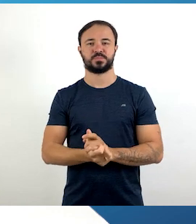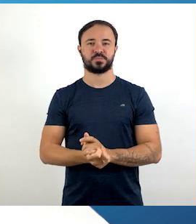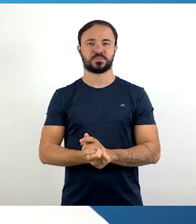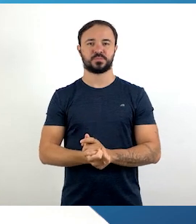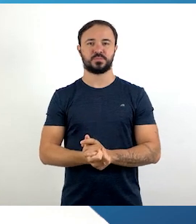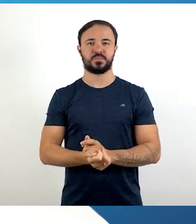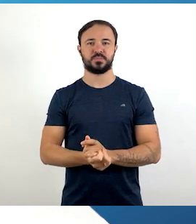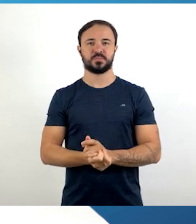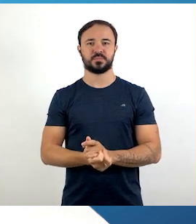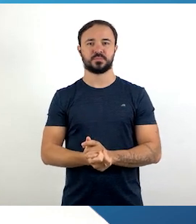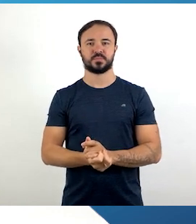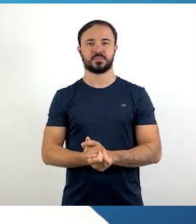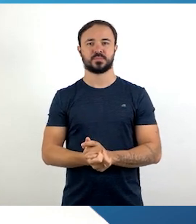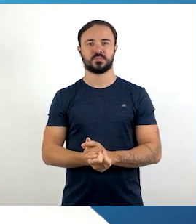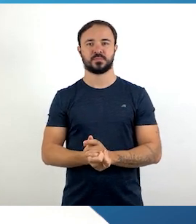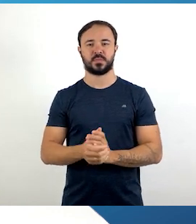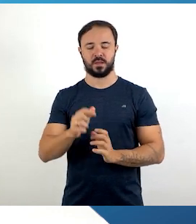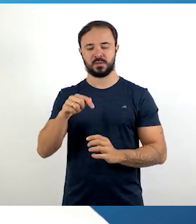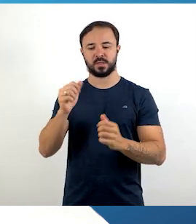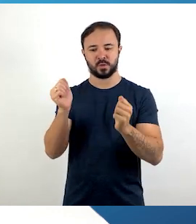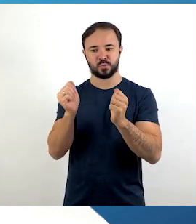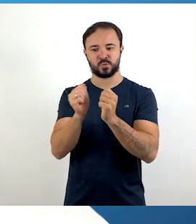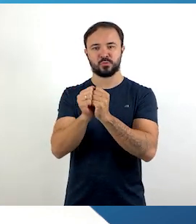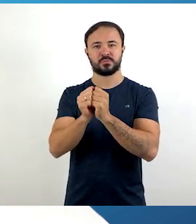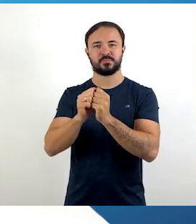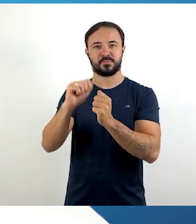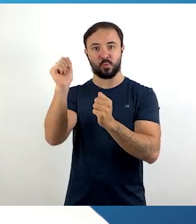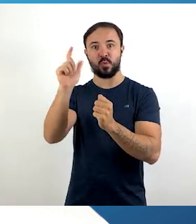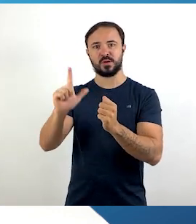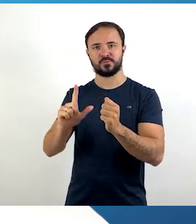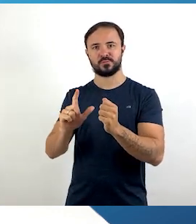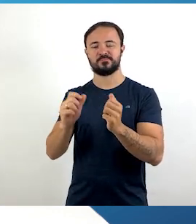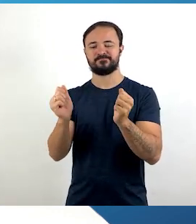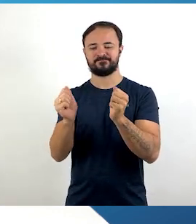Essa peça vamos encaixar utilizando pinos azuis.